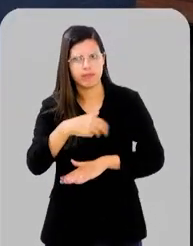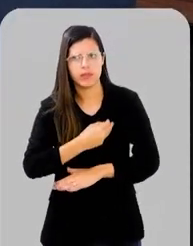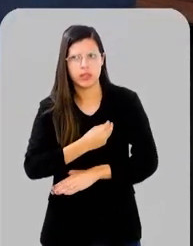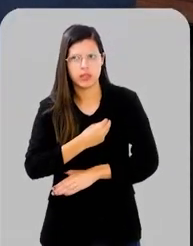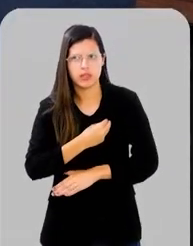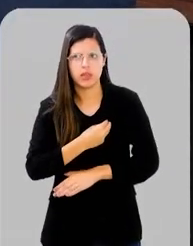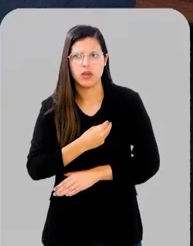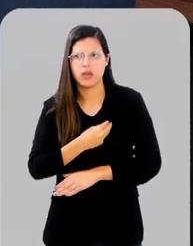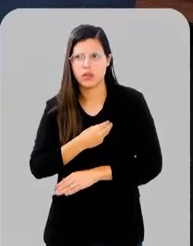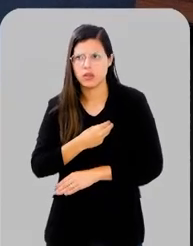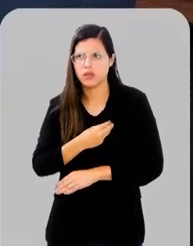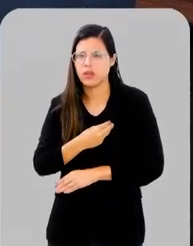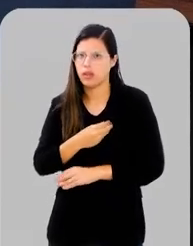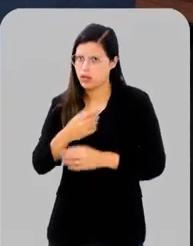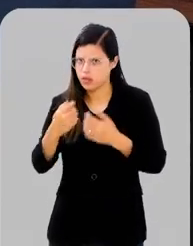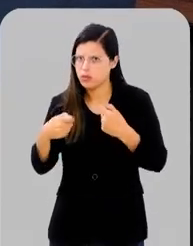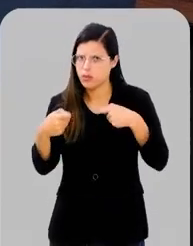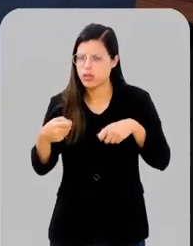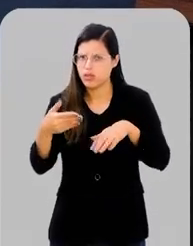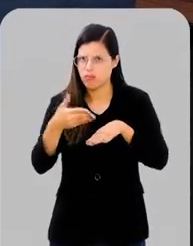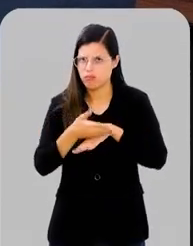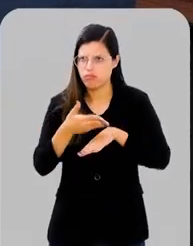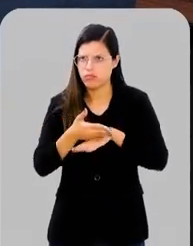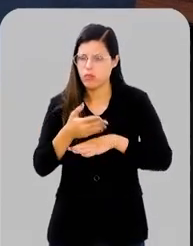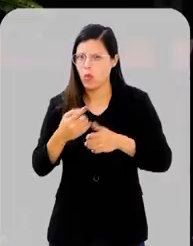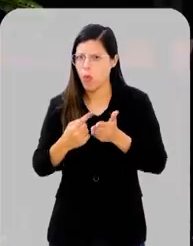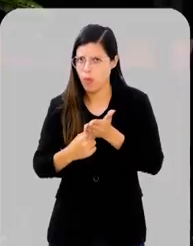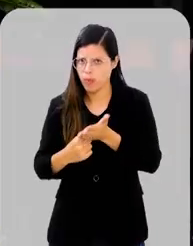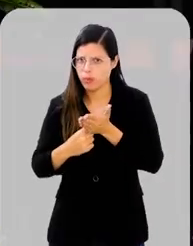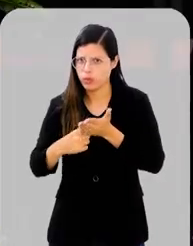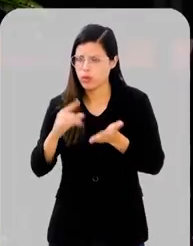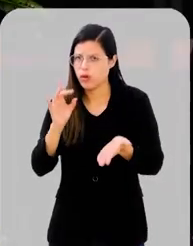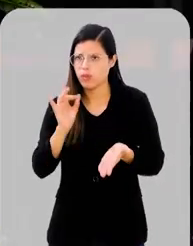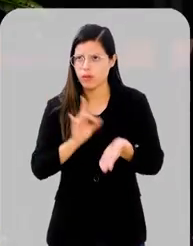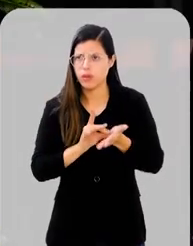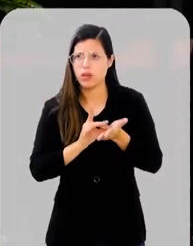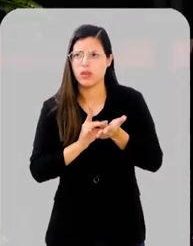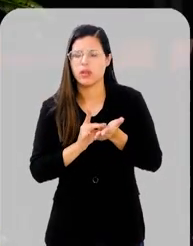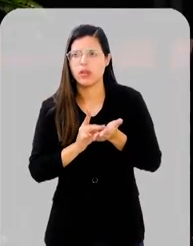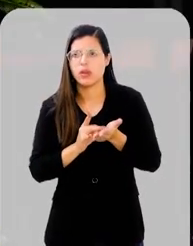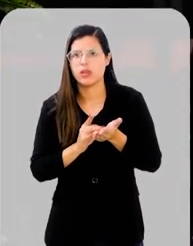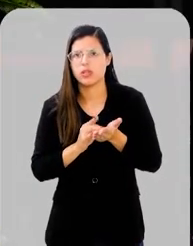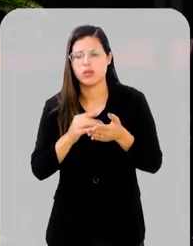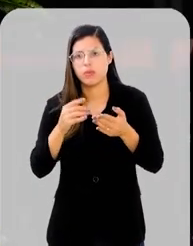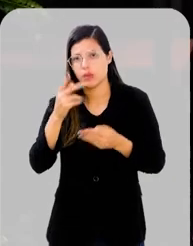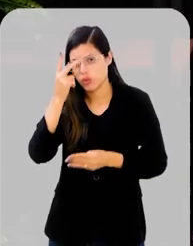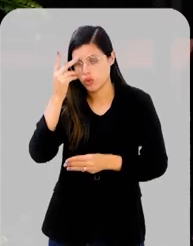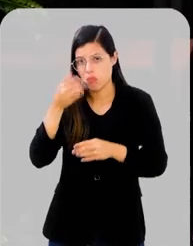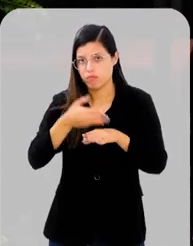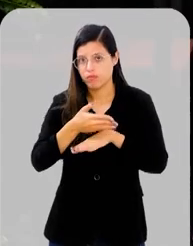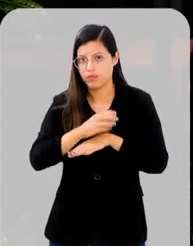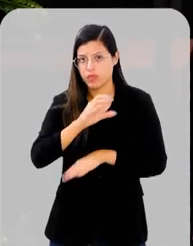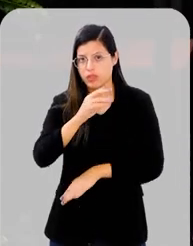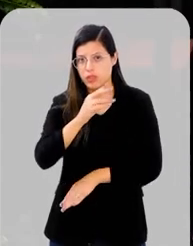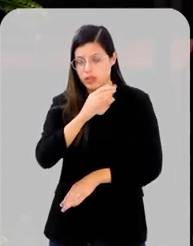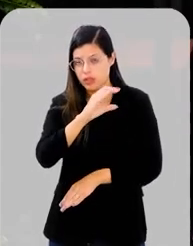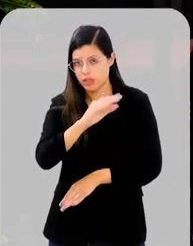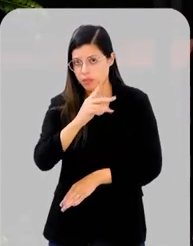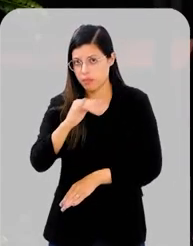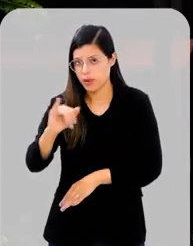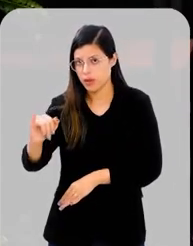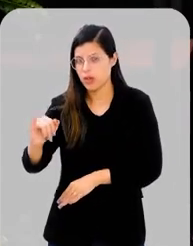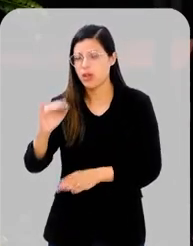é não eles eles precisam estar ali são e são comprometidos com a verdade porque quem participa de uma CPI é